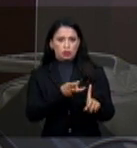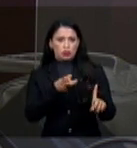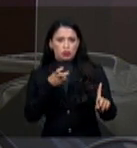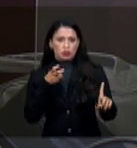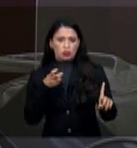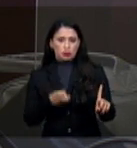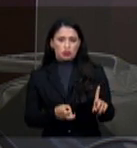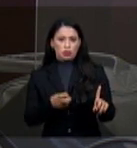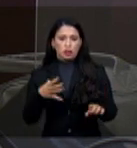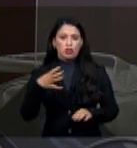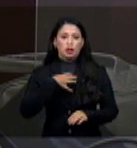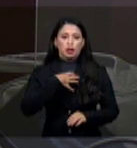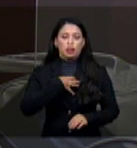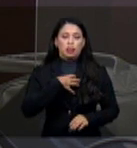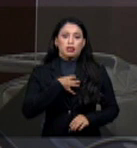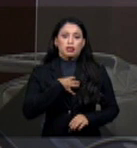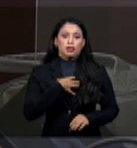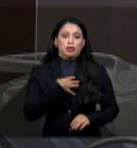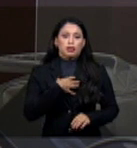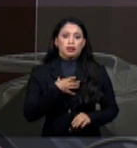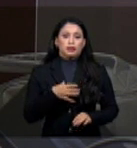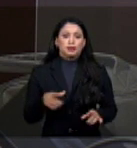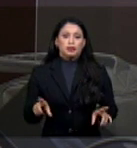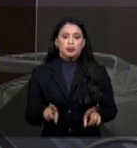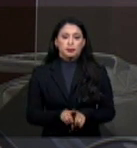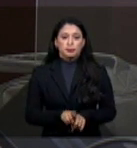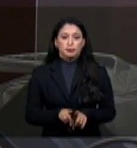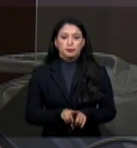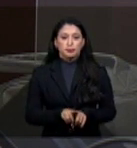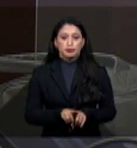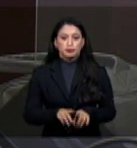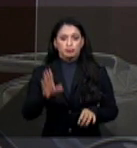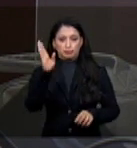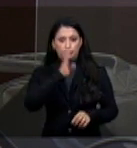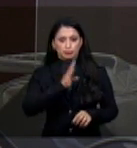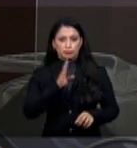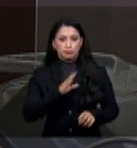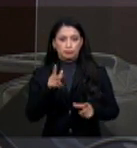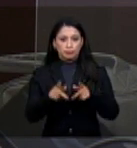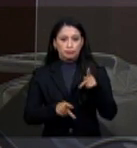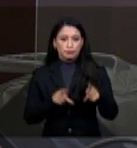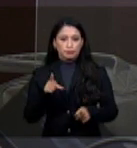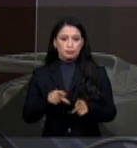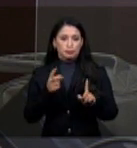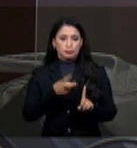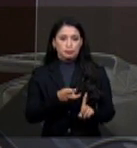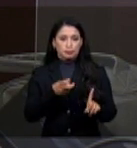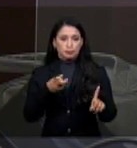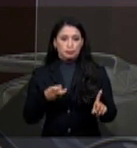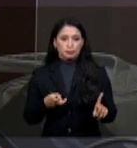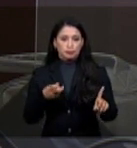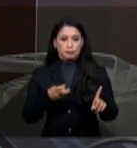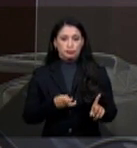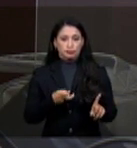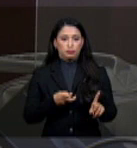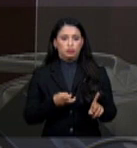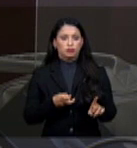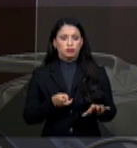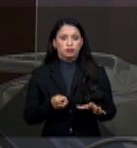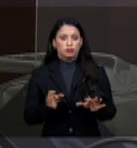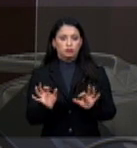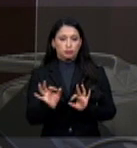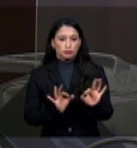Bahia, como também atuo hoje a nível nacional na articulação dos povos indígenas do Brasil, a APIB, principal organização